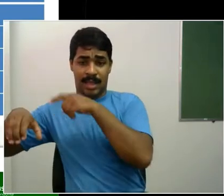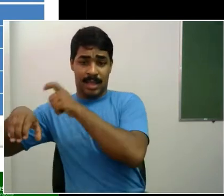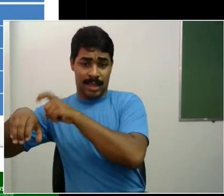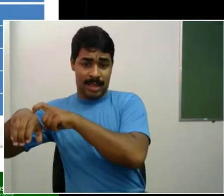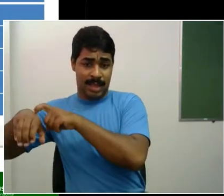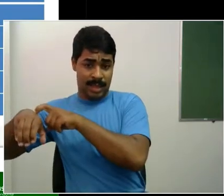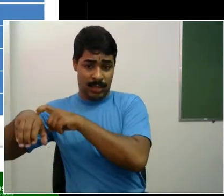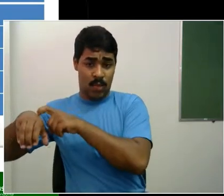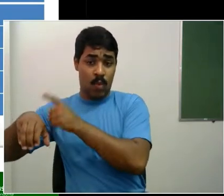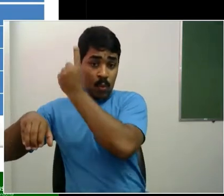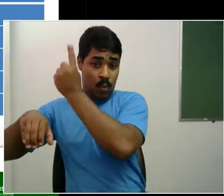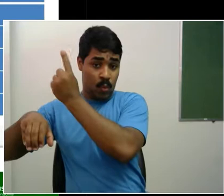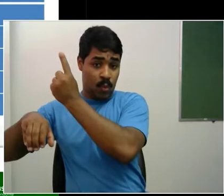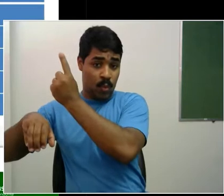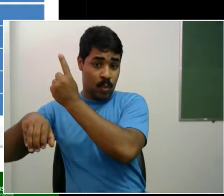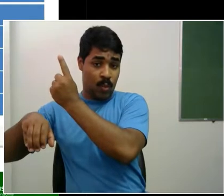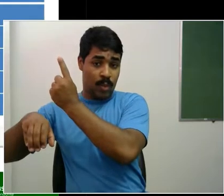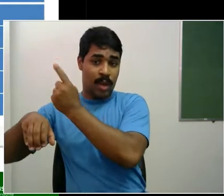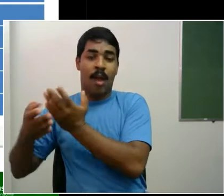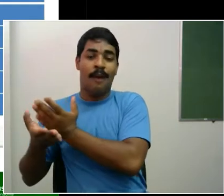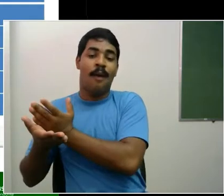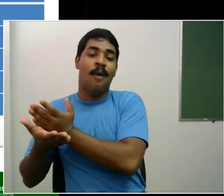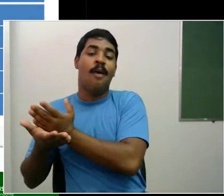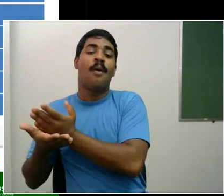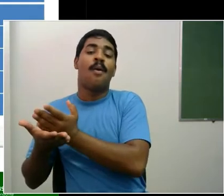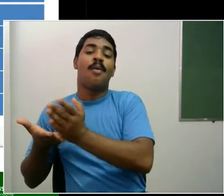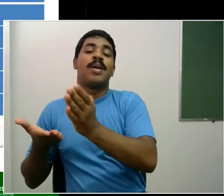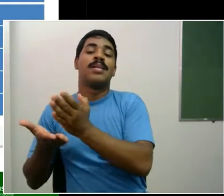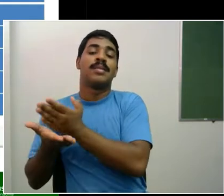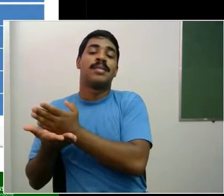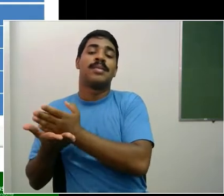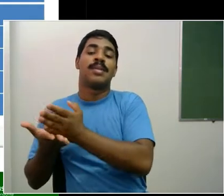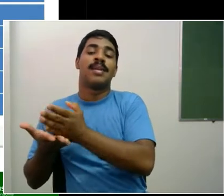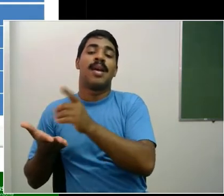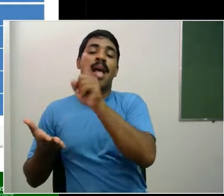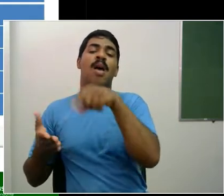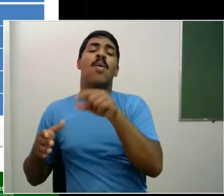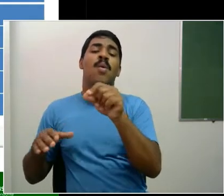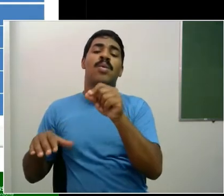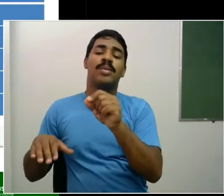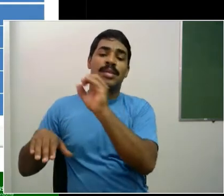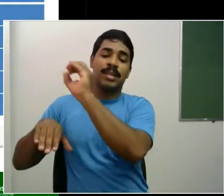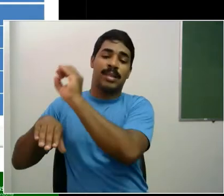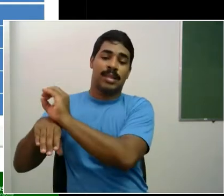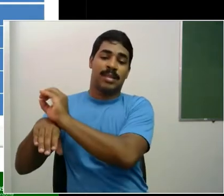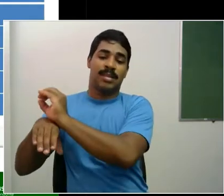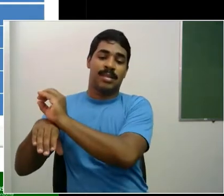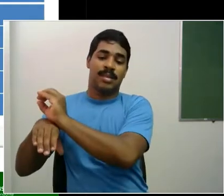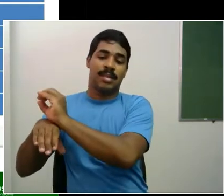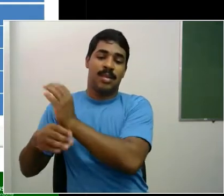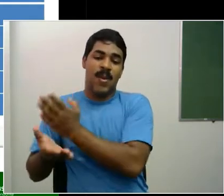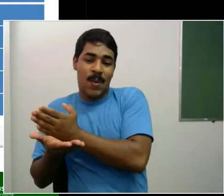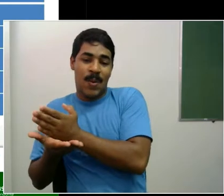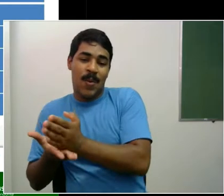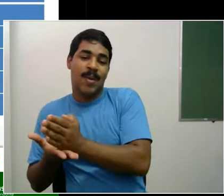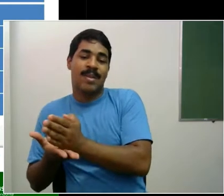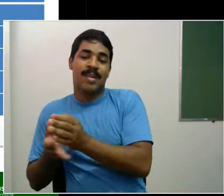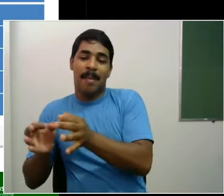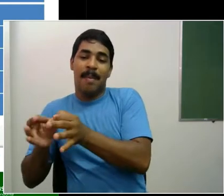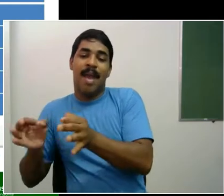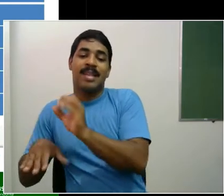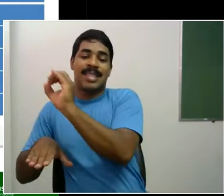seria a minha origem, tá? Então, seria a posição 0 metros. Então, como